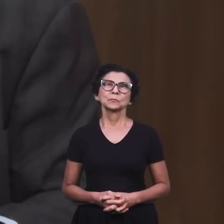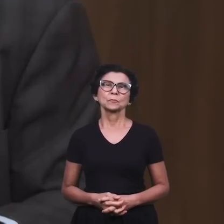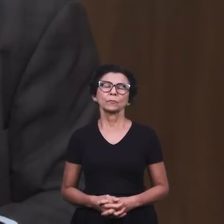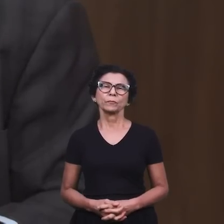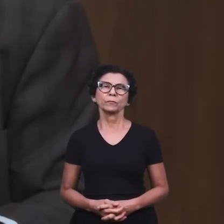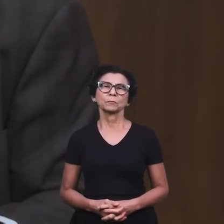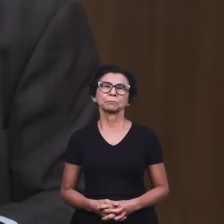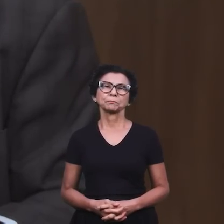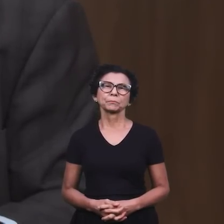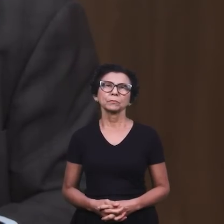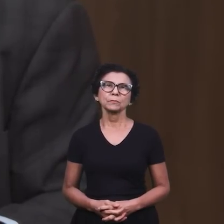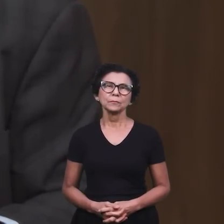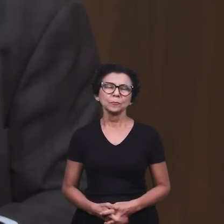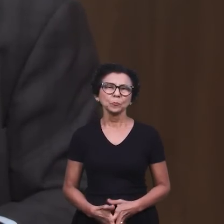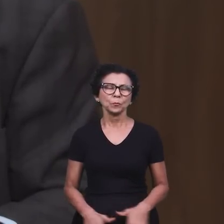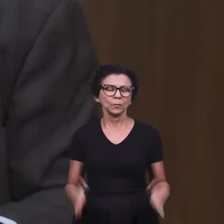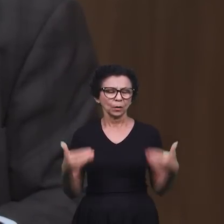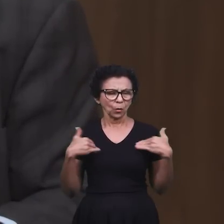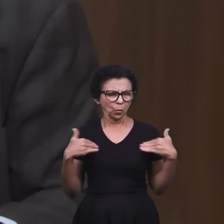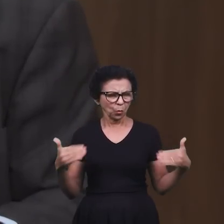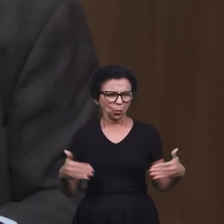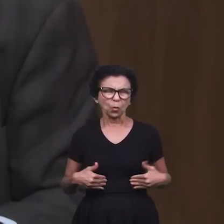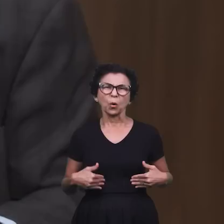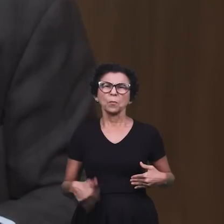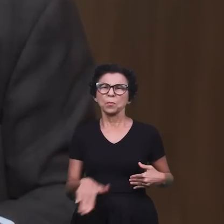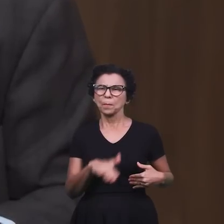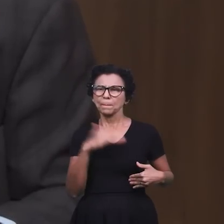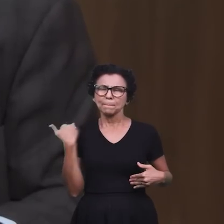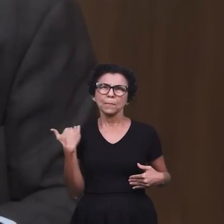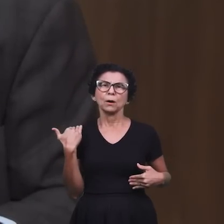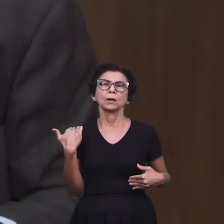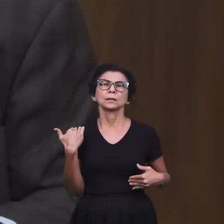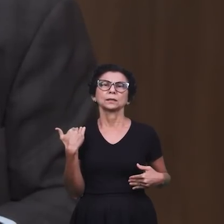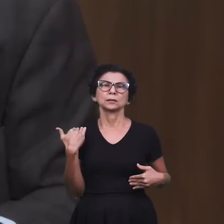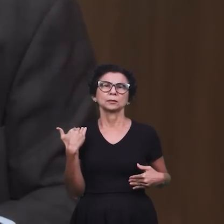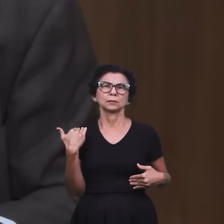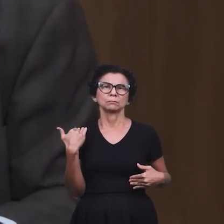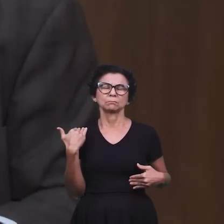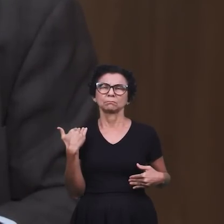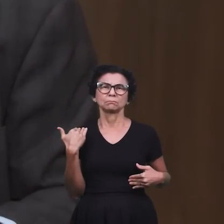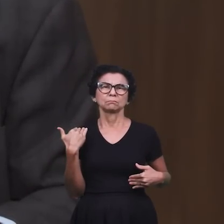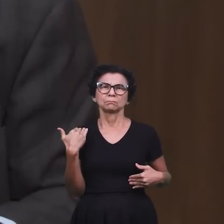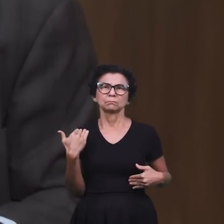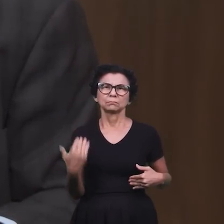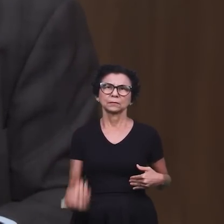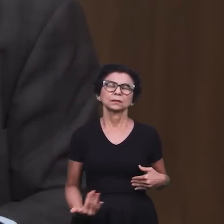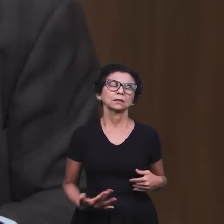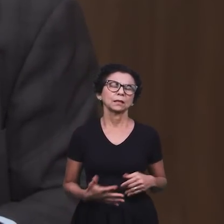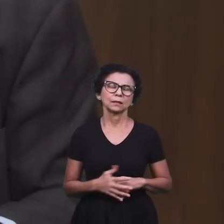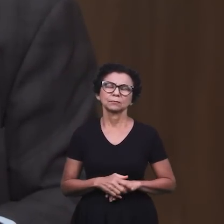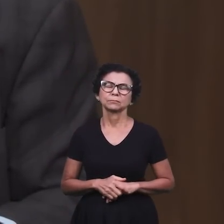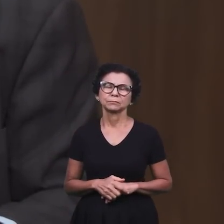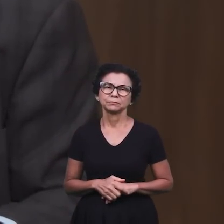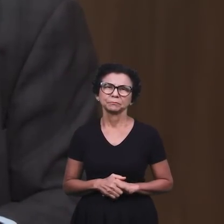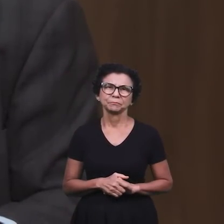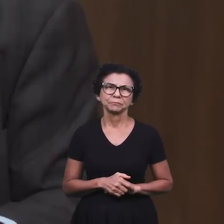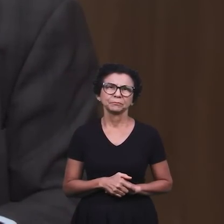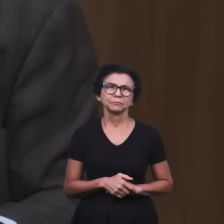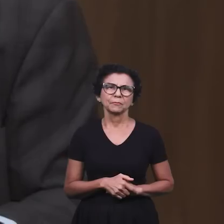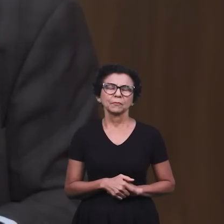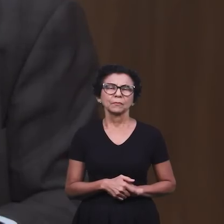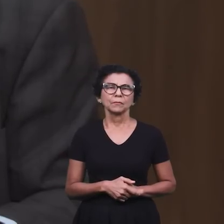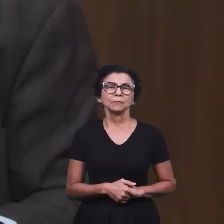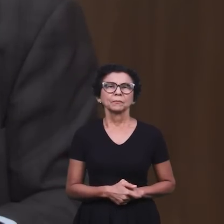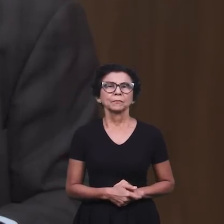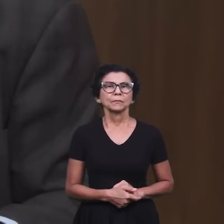corpo, né? Mas matou o corpo, ou fere o irmão, ou machuca o irmão, ou deixa o irmão humilhado,